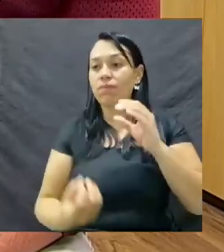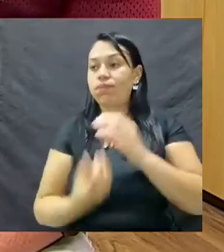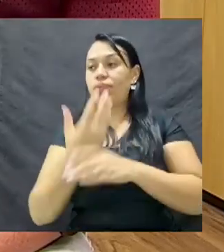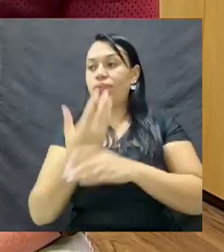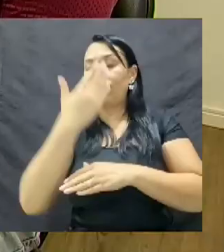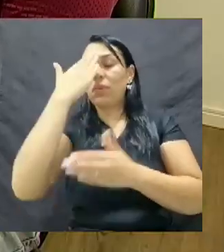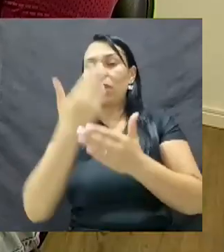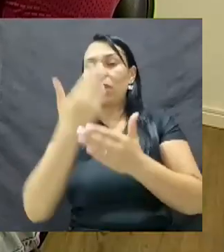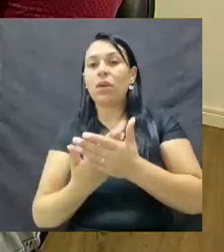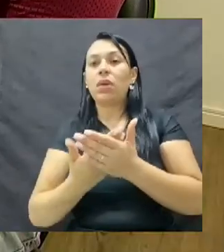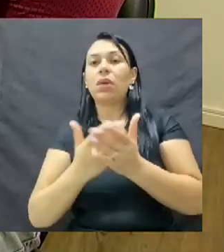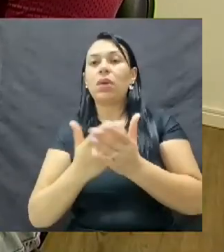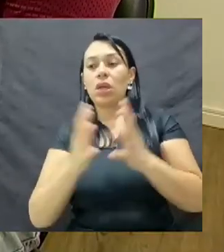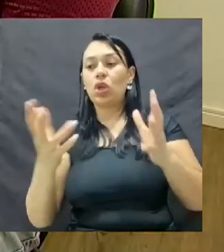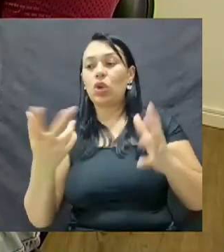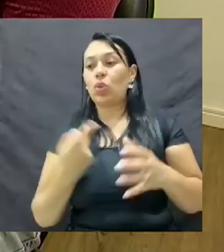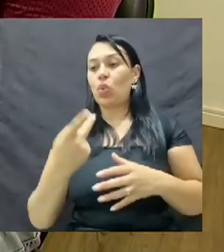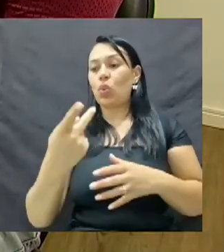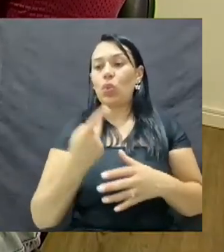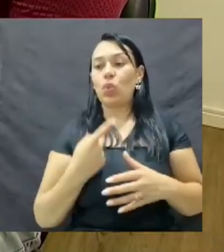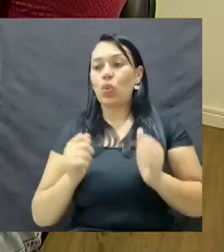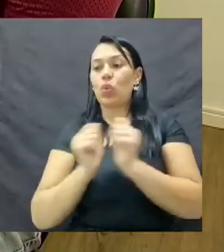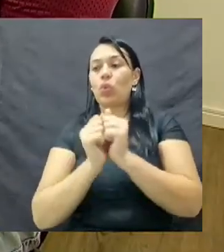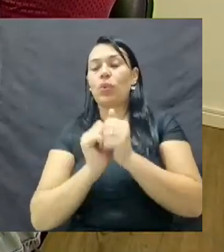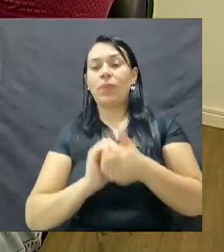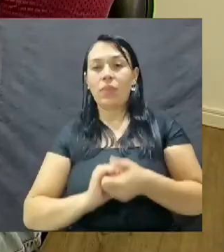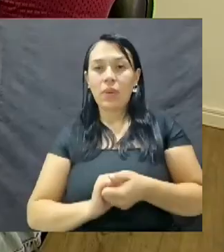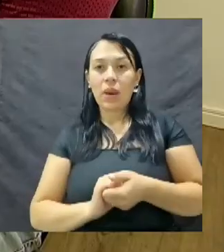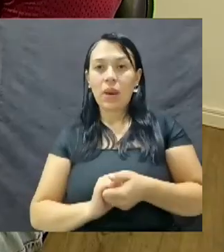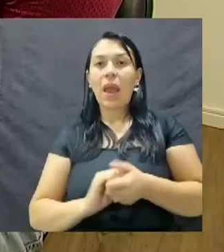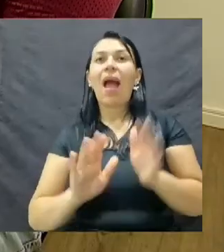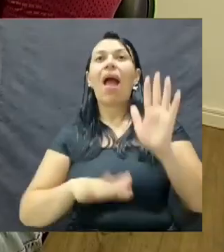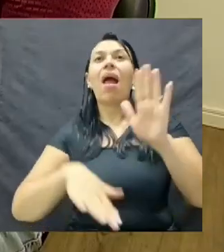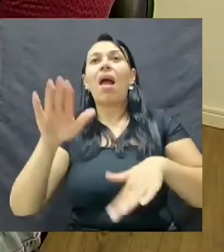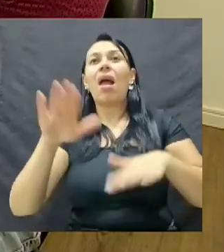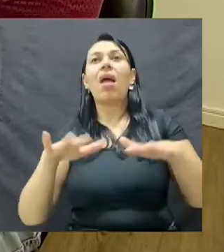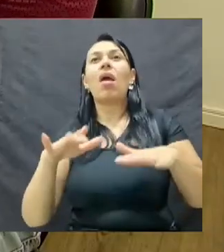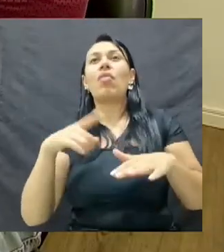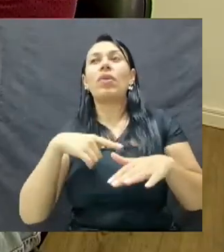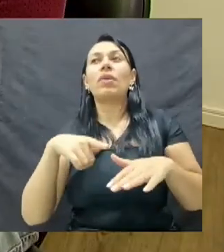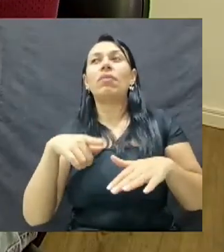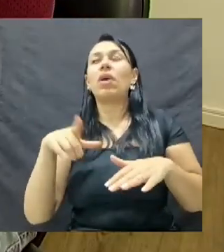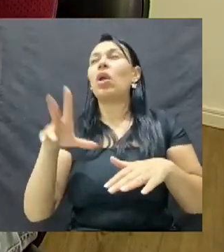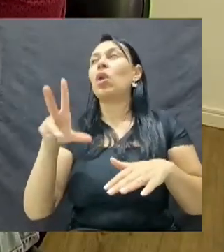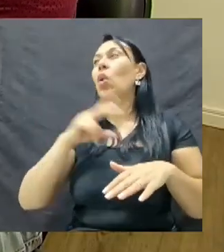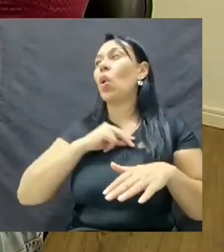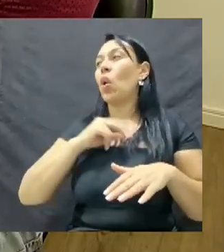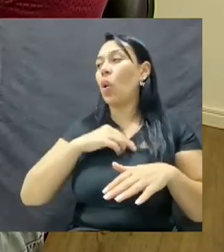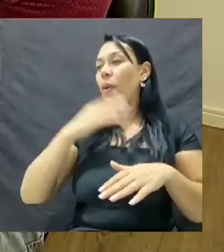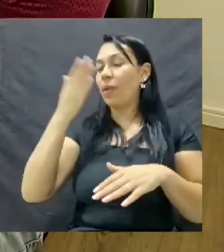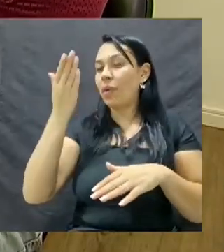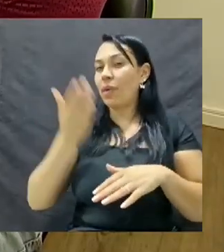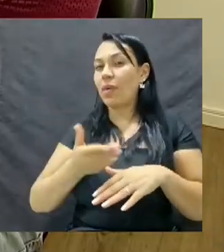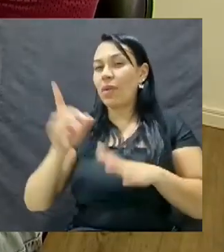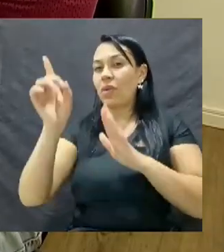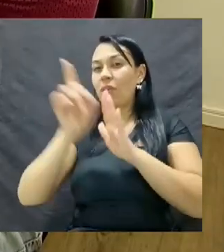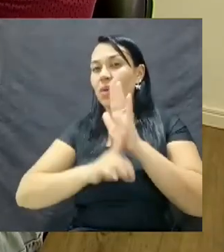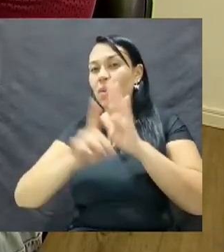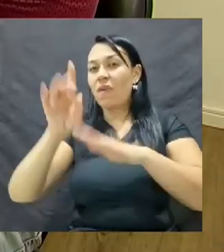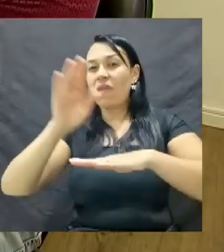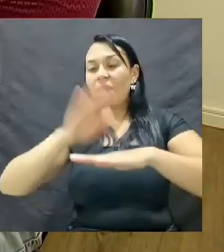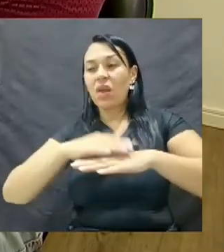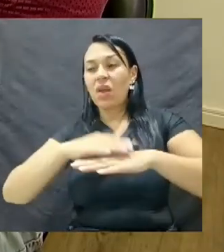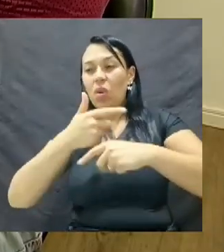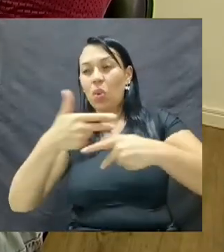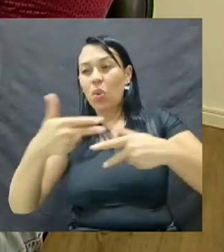sabe? Muitas vezes você escuta do corredor, nossa, o diretor-geral fez tal coisa, né, não sei o que, então você